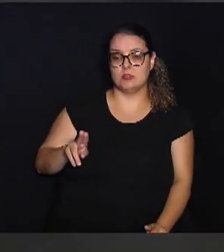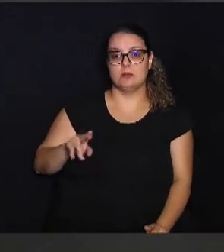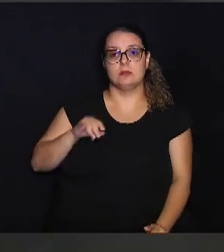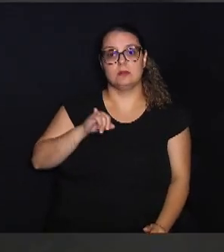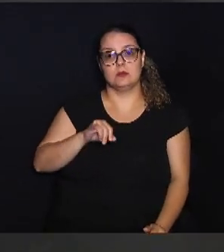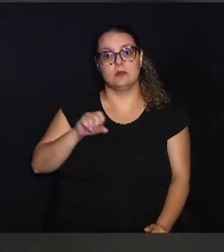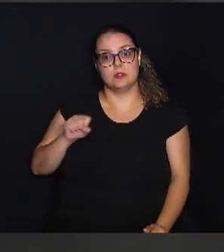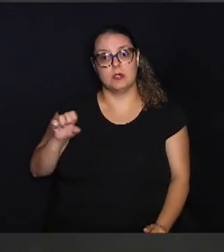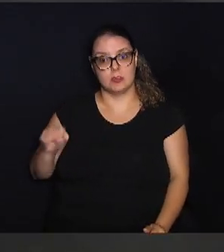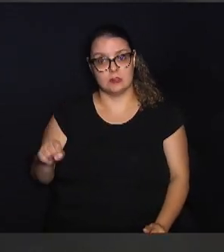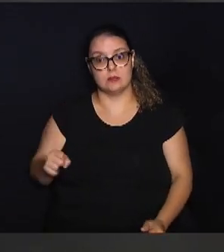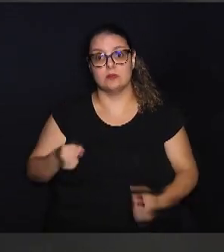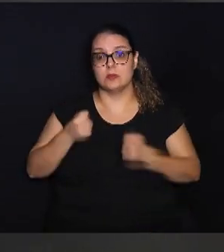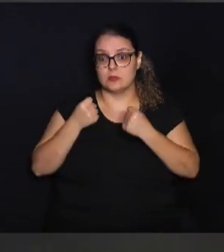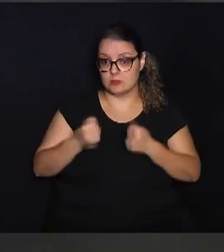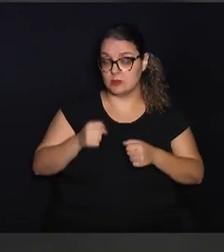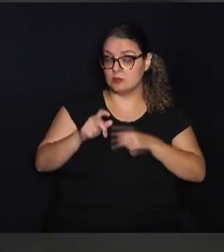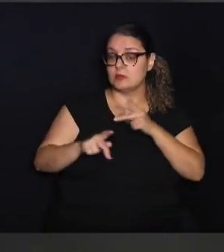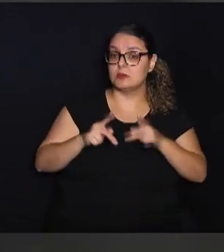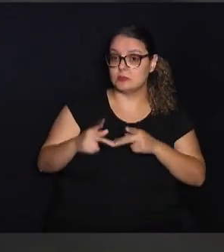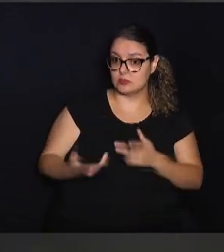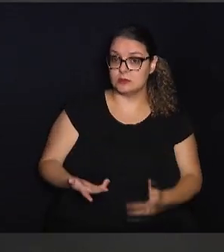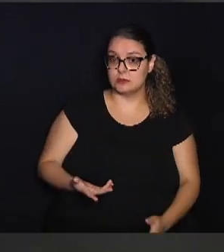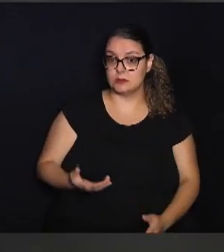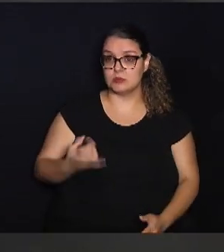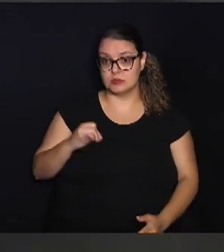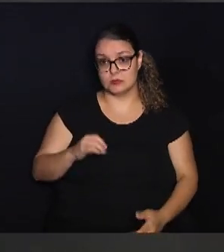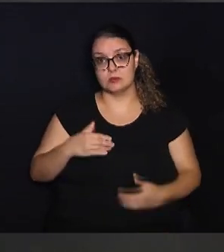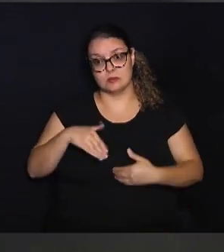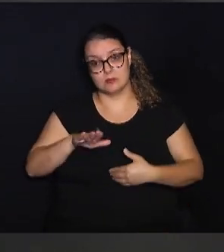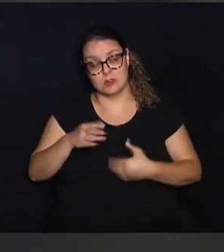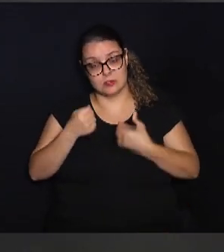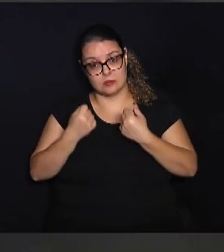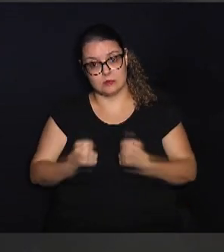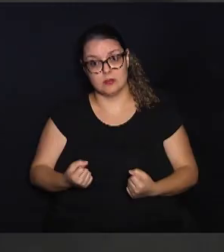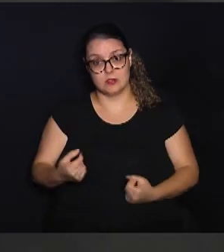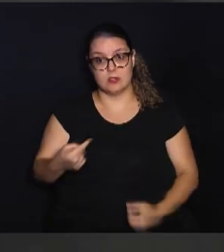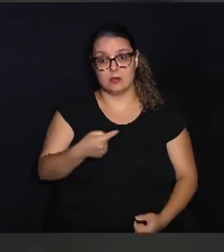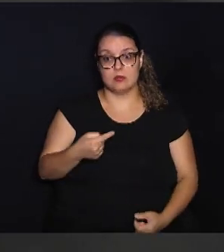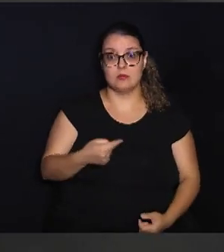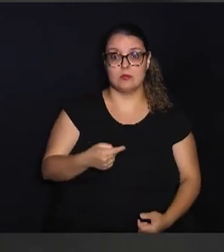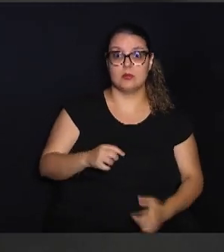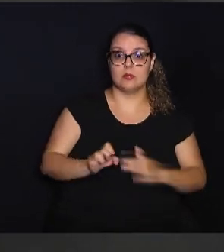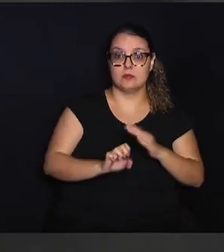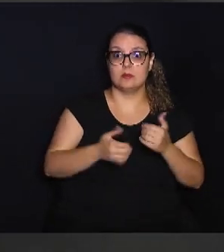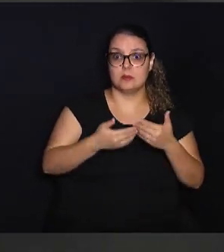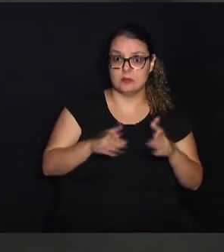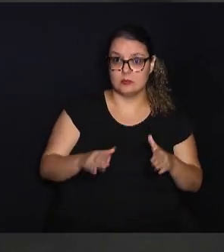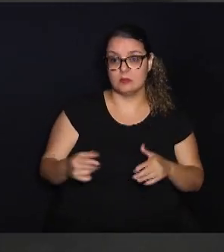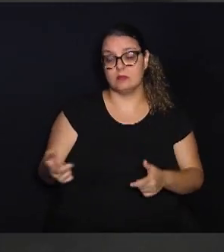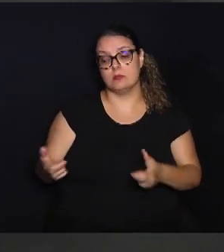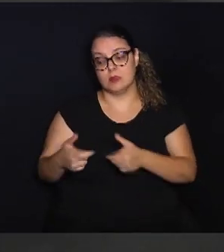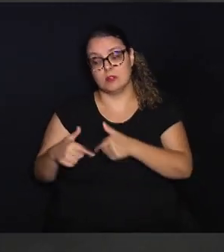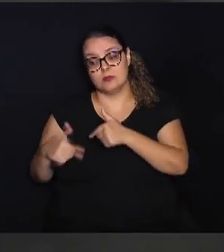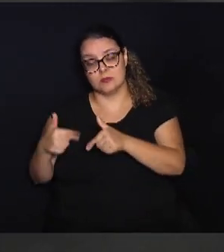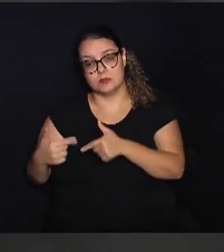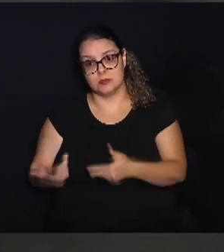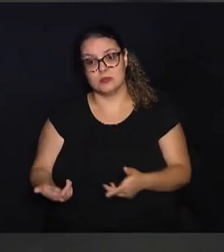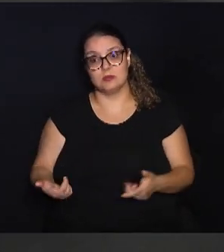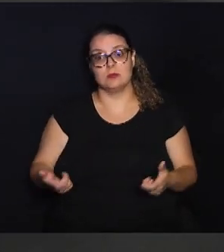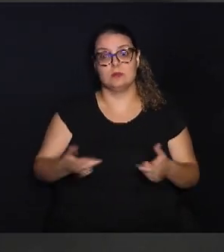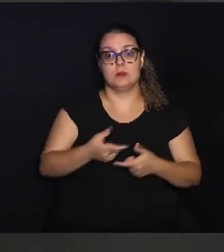ISS, sejam pesados para a população. Se for mais pesado, menos negócios abrindo, menos emprego, menos